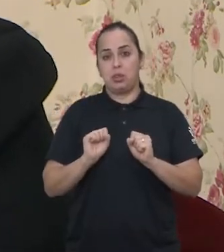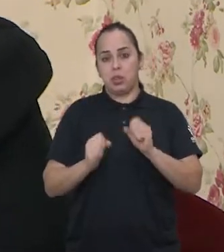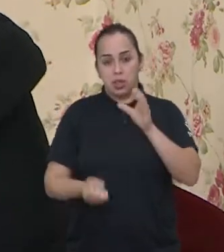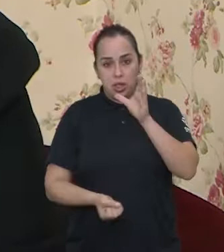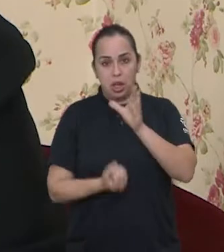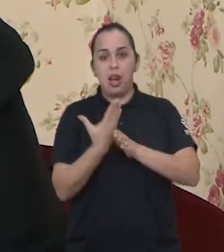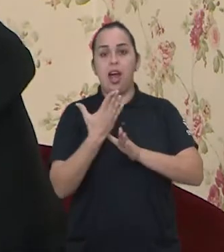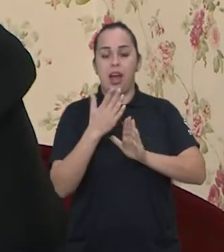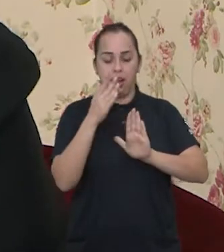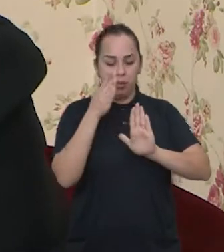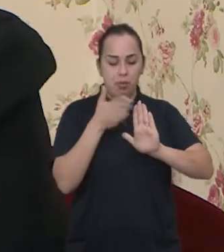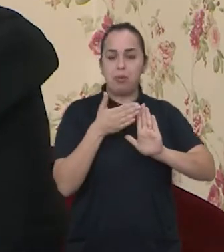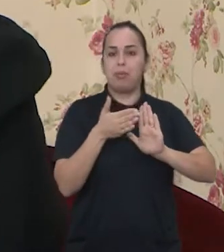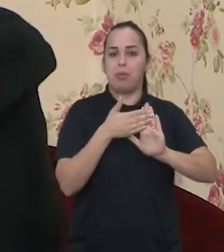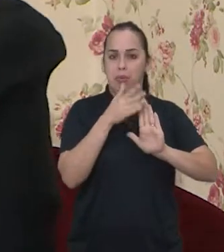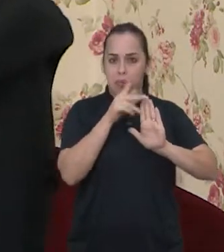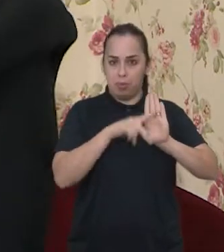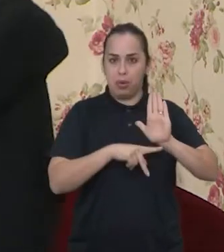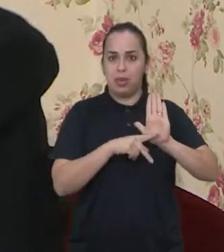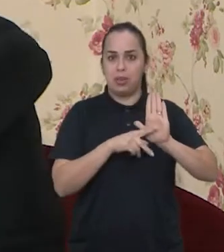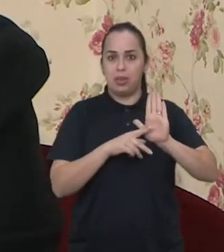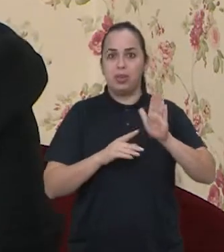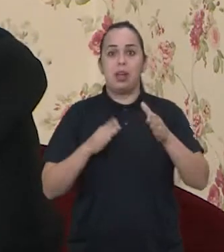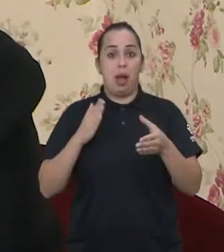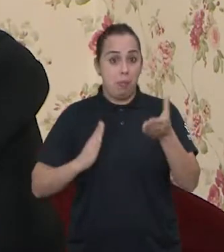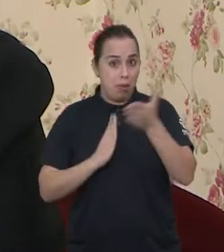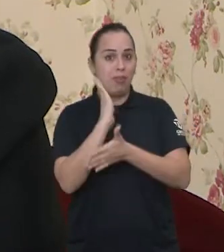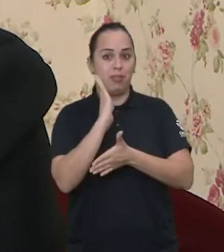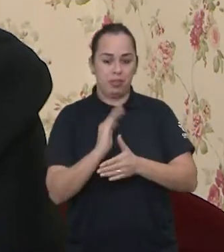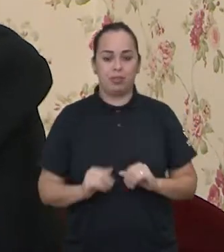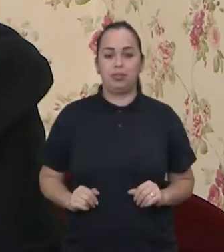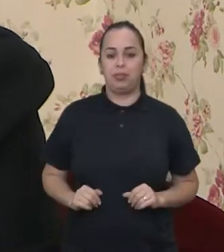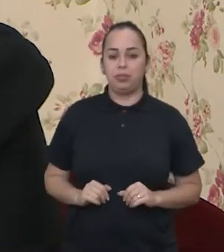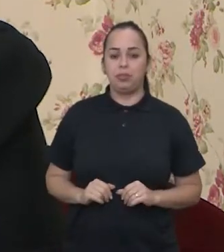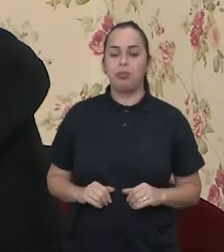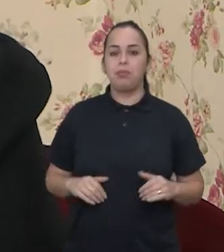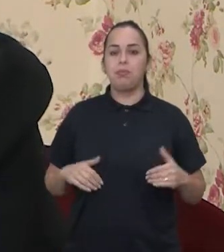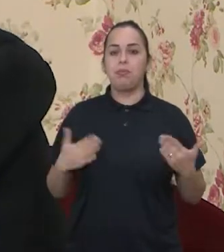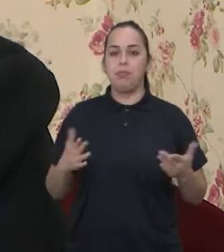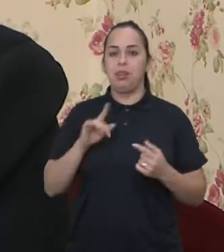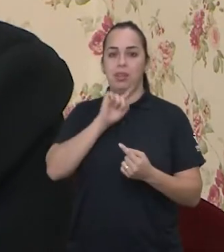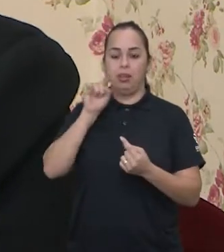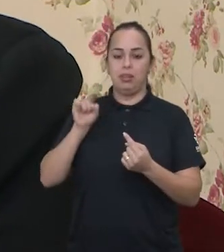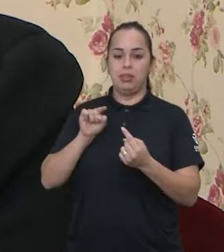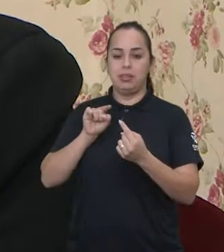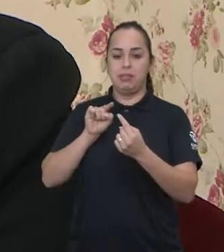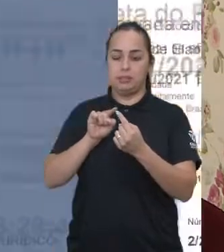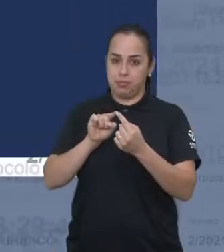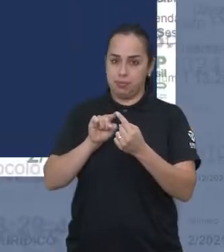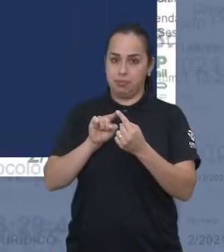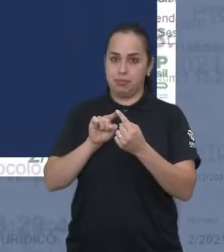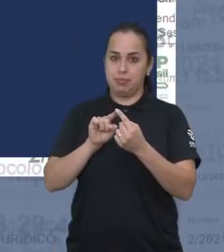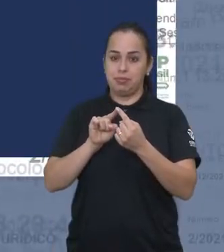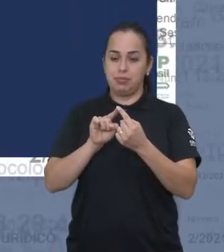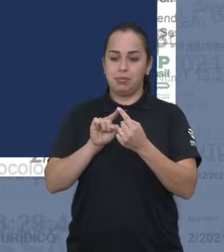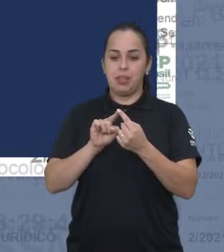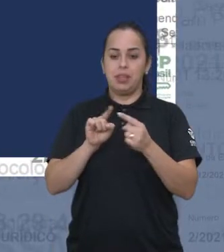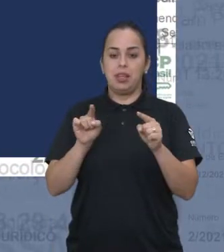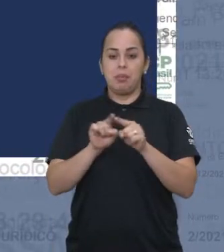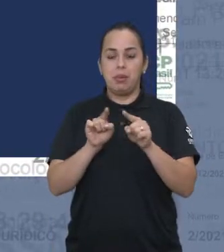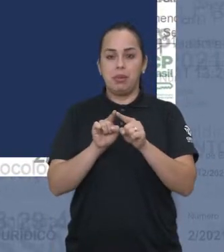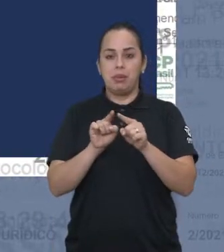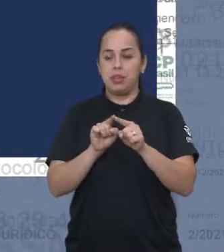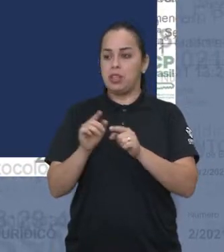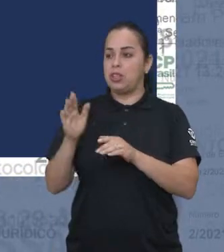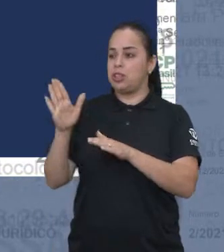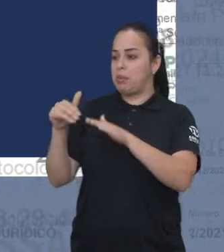que a gente pode e deve implementar esse projeto e jogando com unanimidade de acordo com o